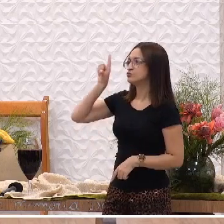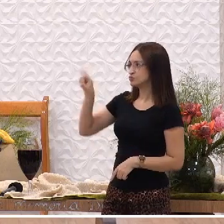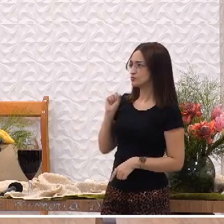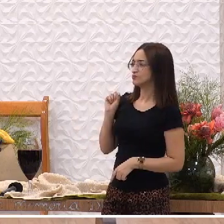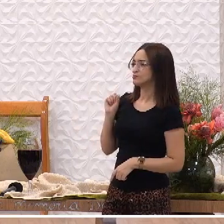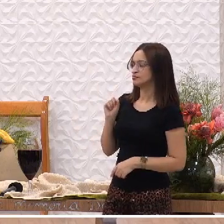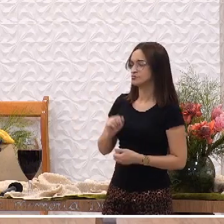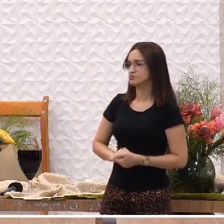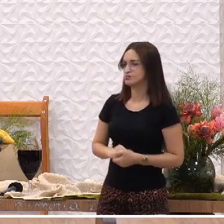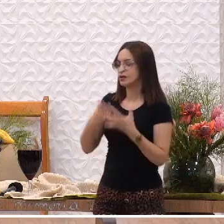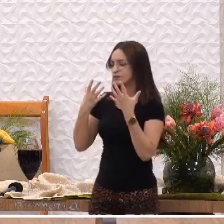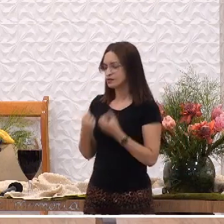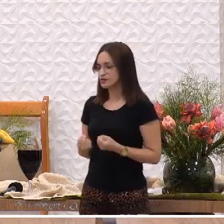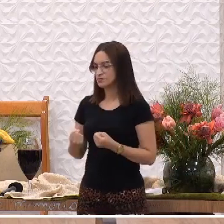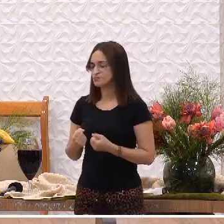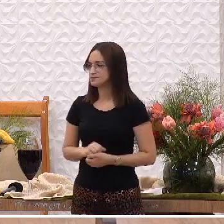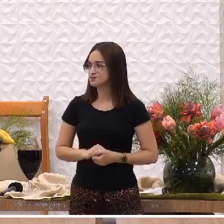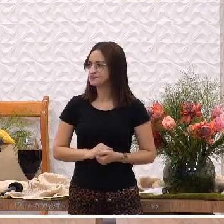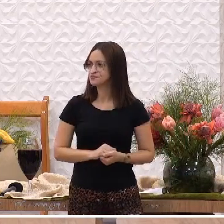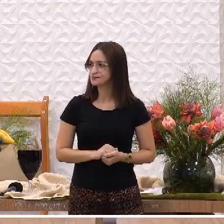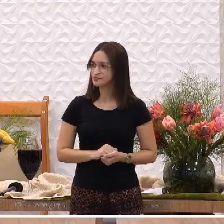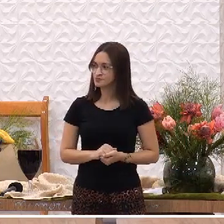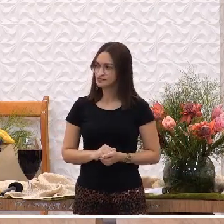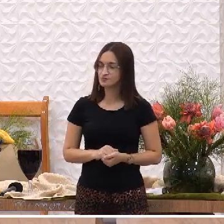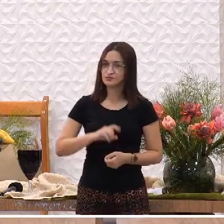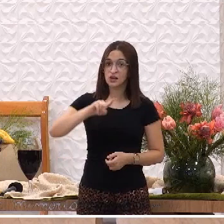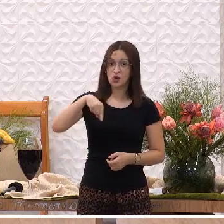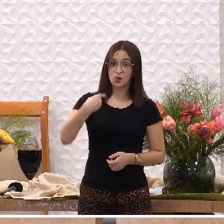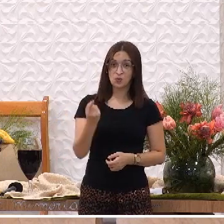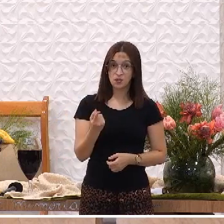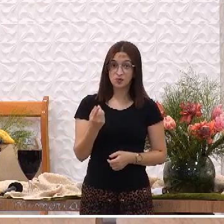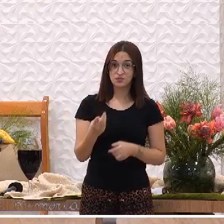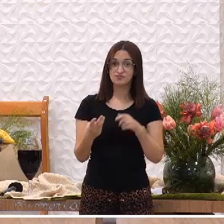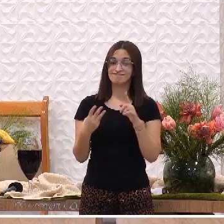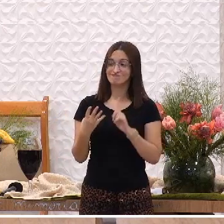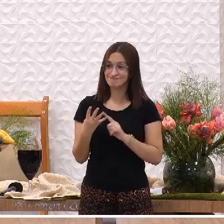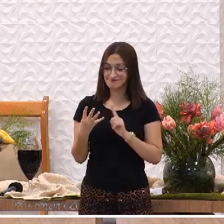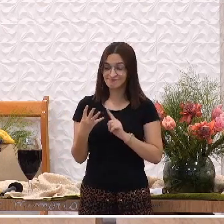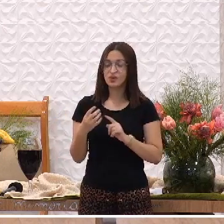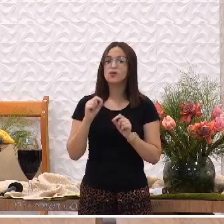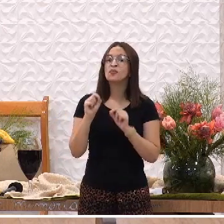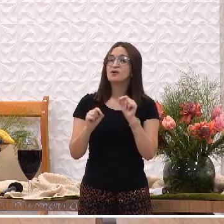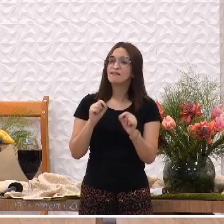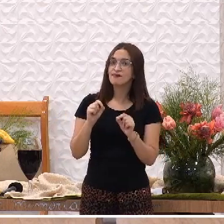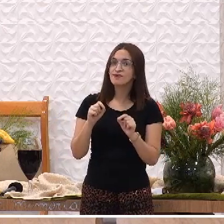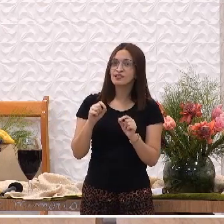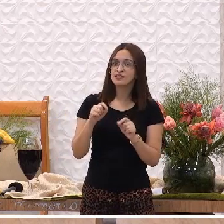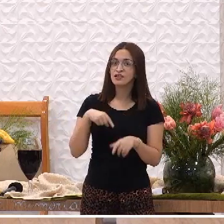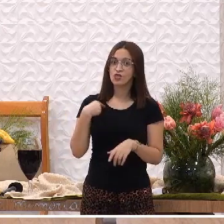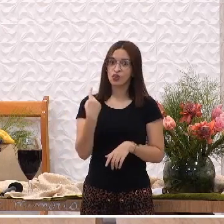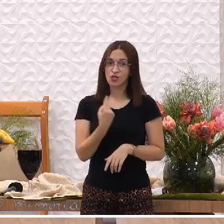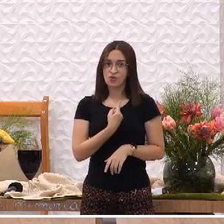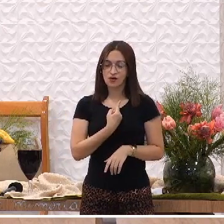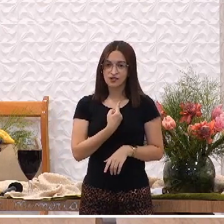Pode passar, galera. Outro motivo pelo qual somos presbiterianos, né, reformados, é que nós somos aliancistas.